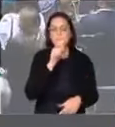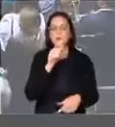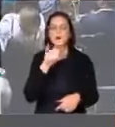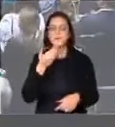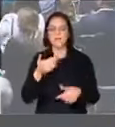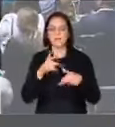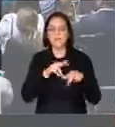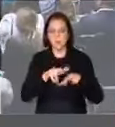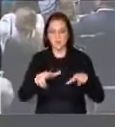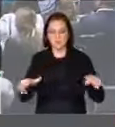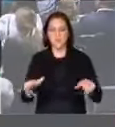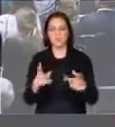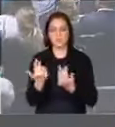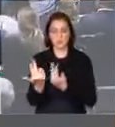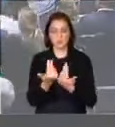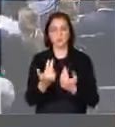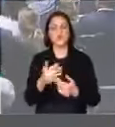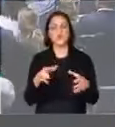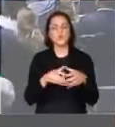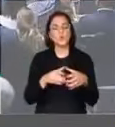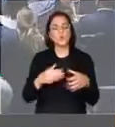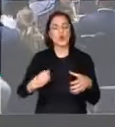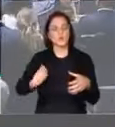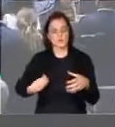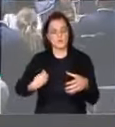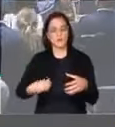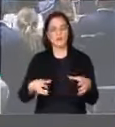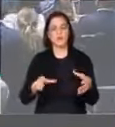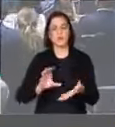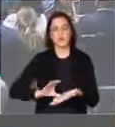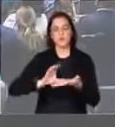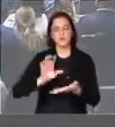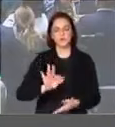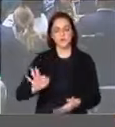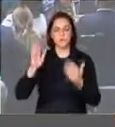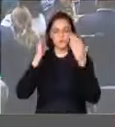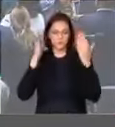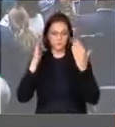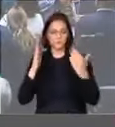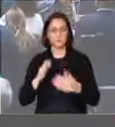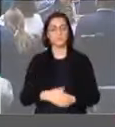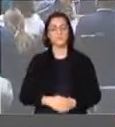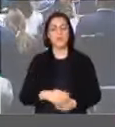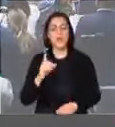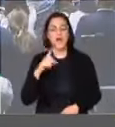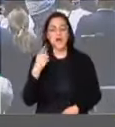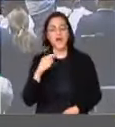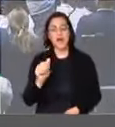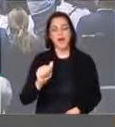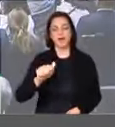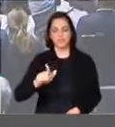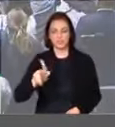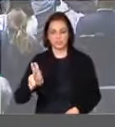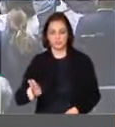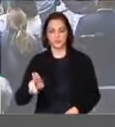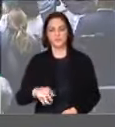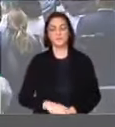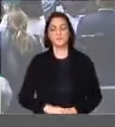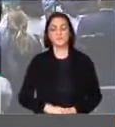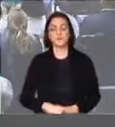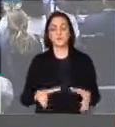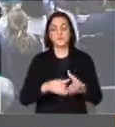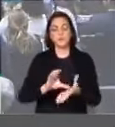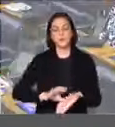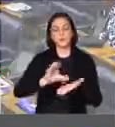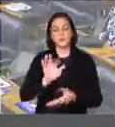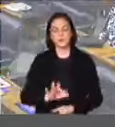Igualdade, Grupo pela Vida, Conselho Federal de Psicologia, Advocacia Geral da União, Conselho